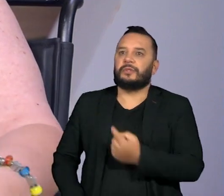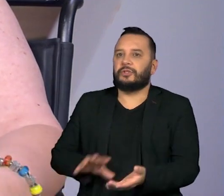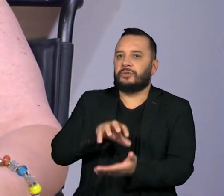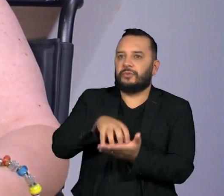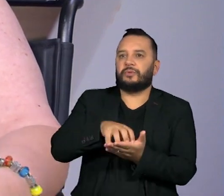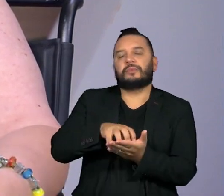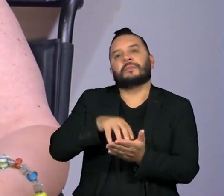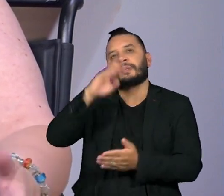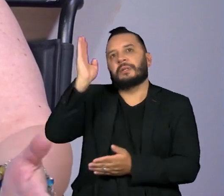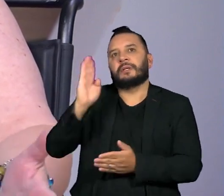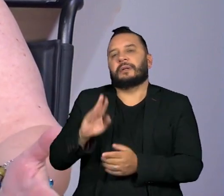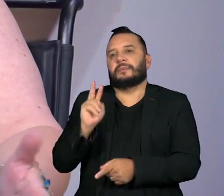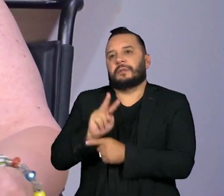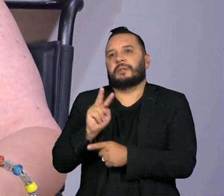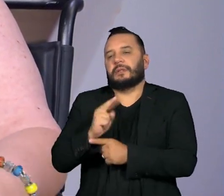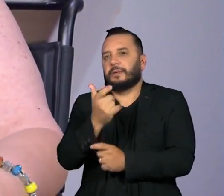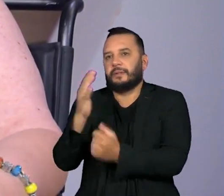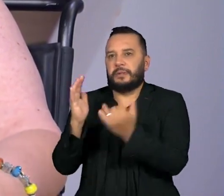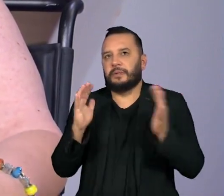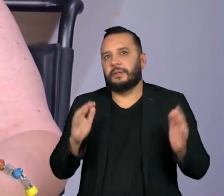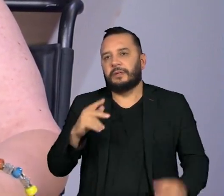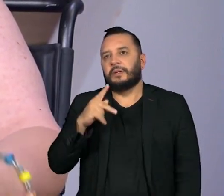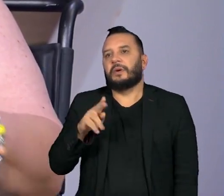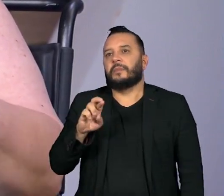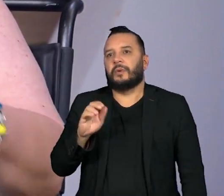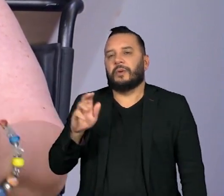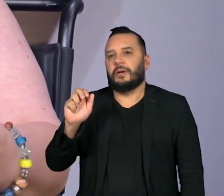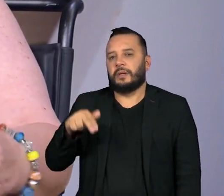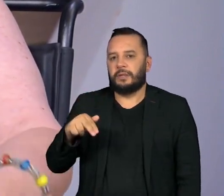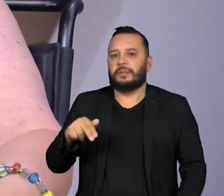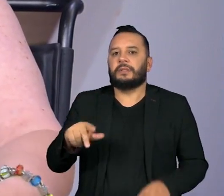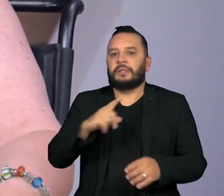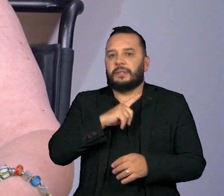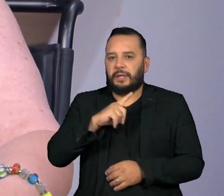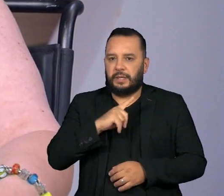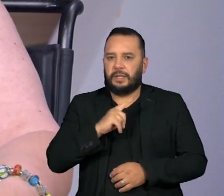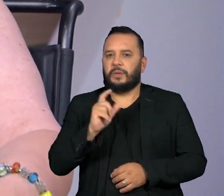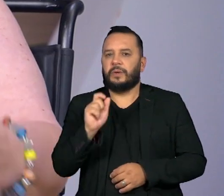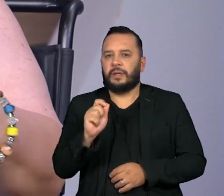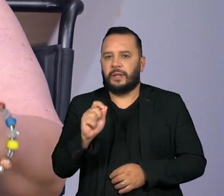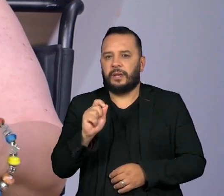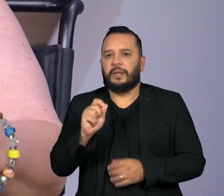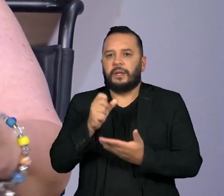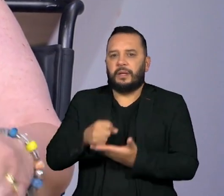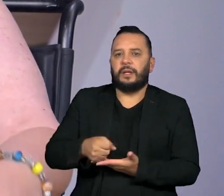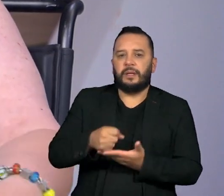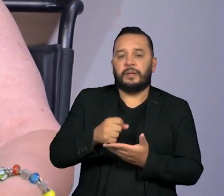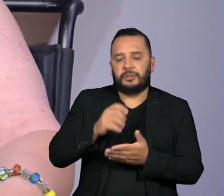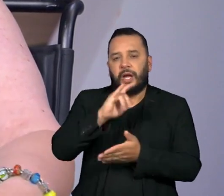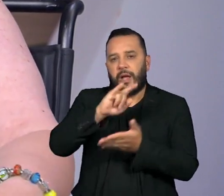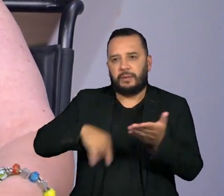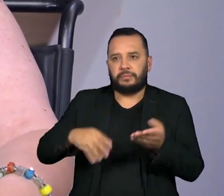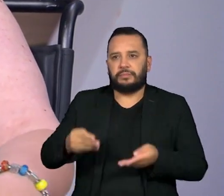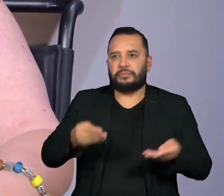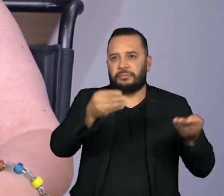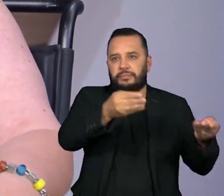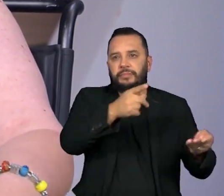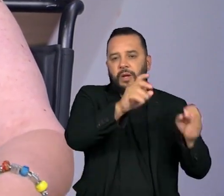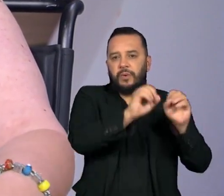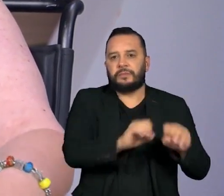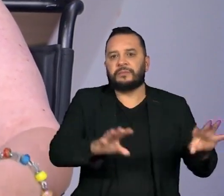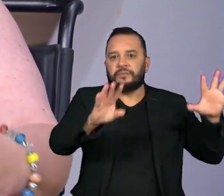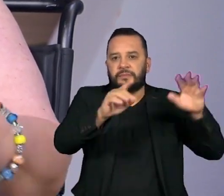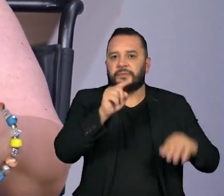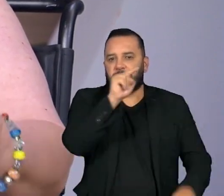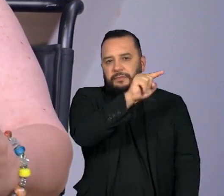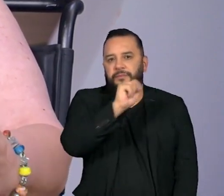Brasileiro de Proteção Ambiental, conhecido como PROAM, está levando para a ONU, nessa semana da preocupação com